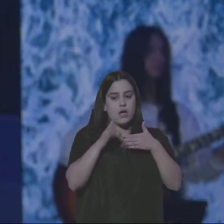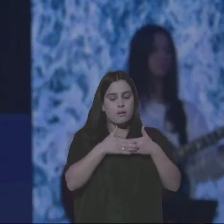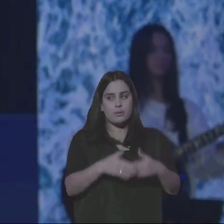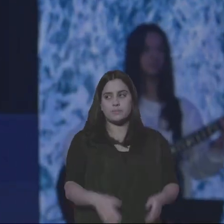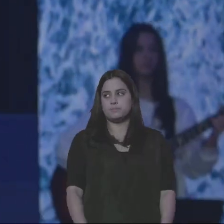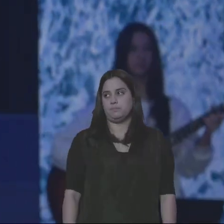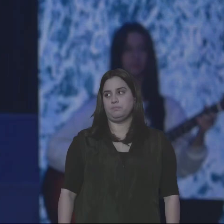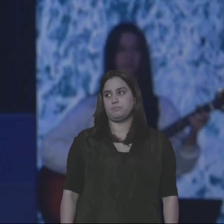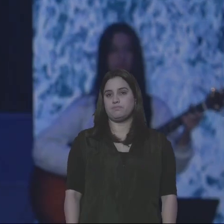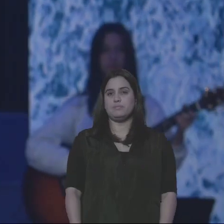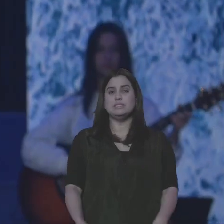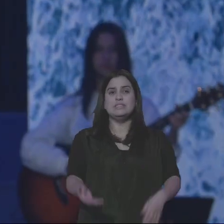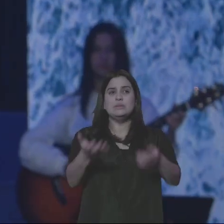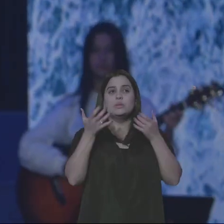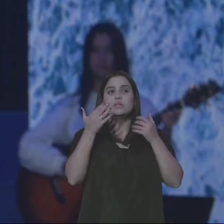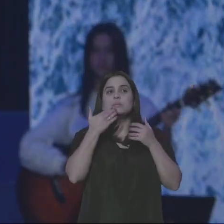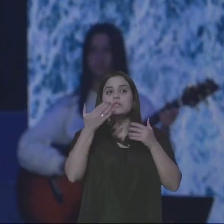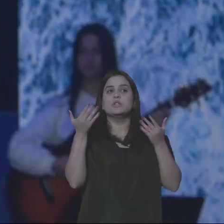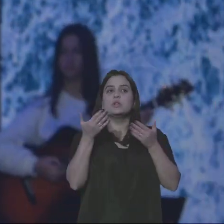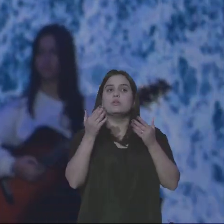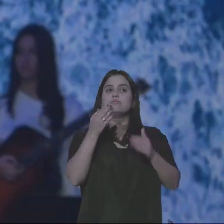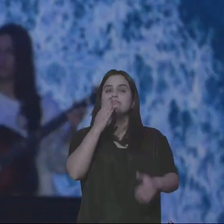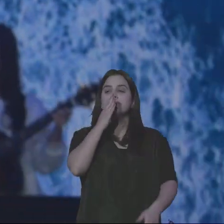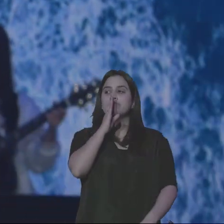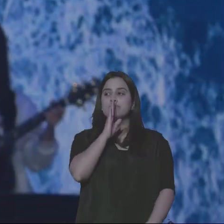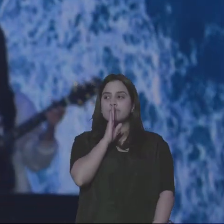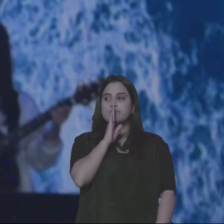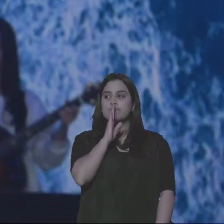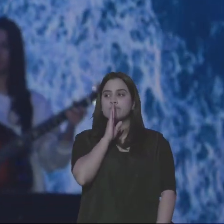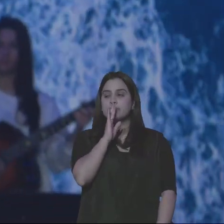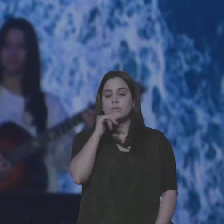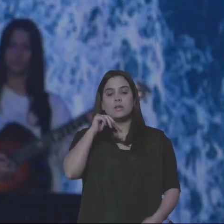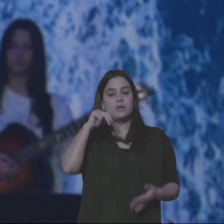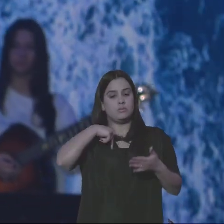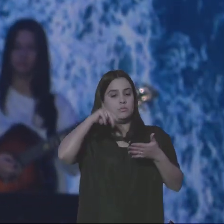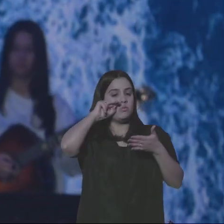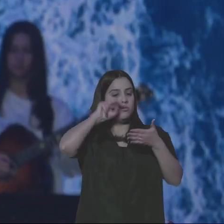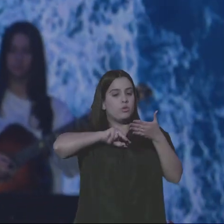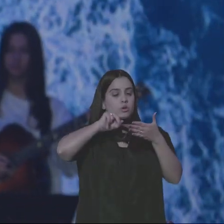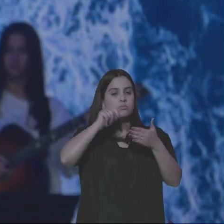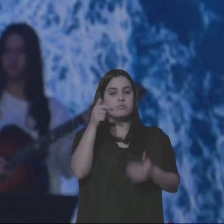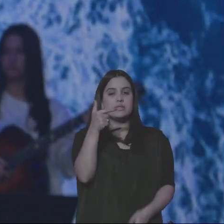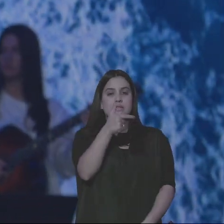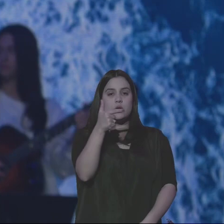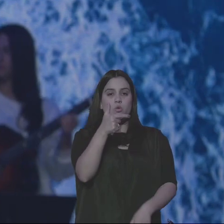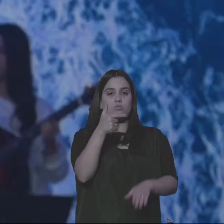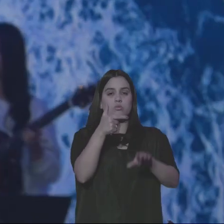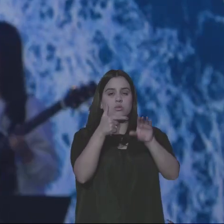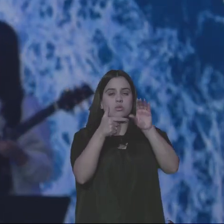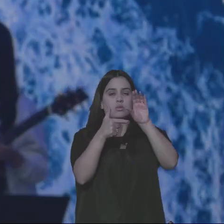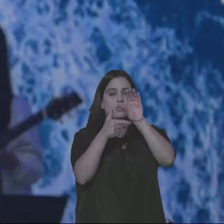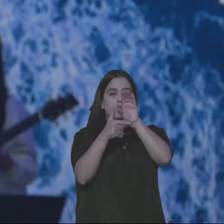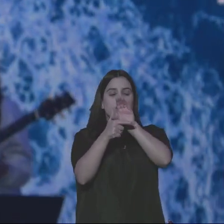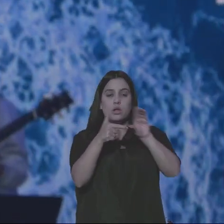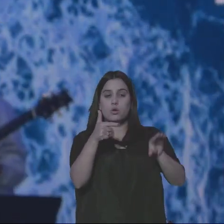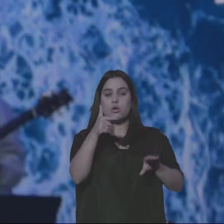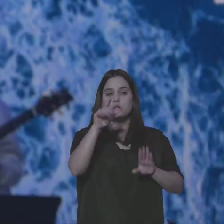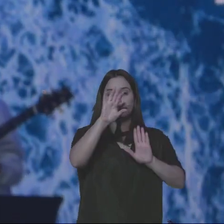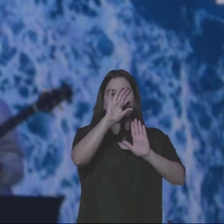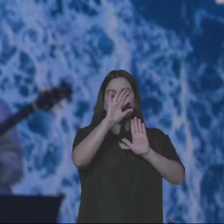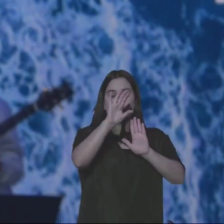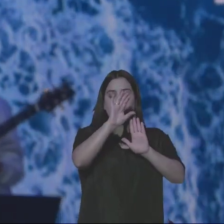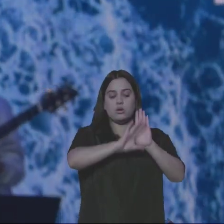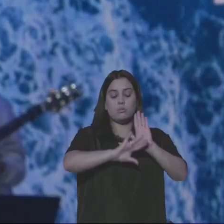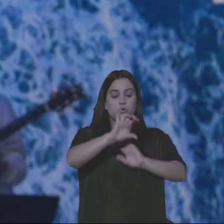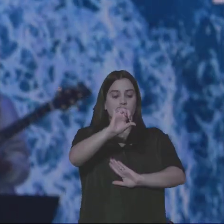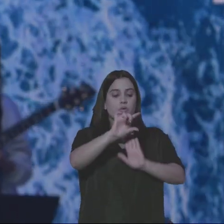E eu queria pedir silêncio agora pra vocês. E eu vou ler aqui com vocês 2 Coríntios 9, versículos 6 até 8,